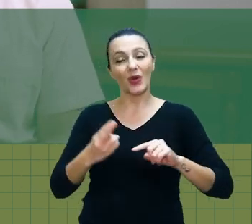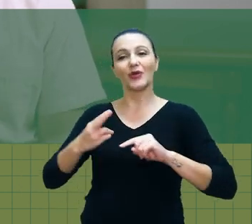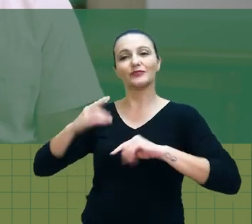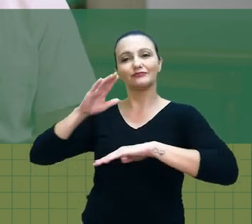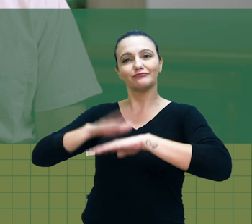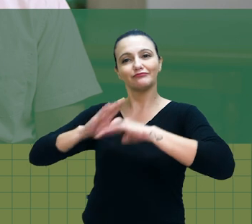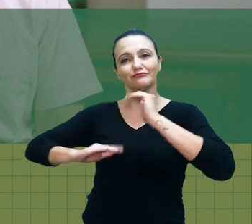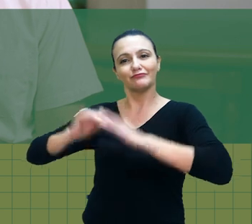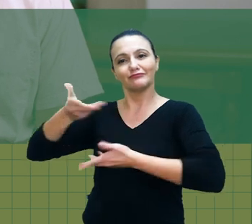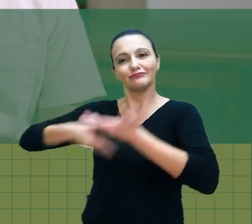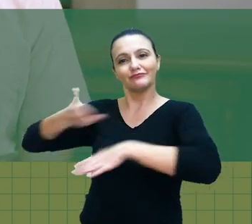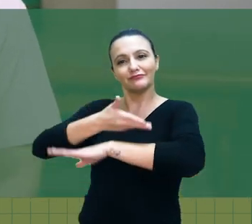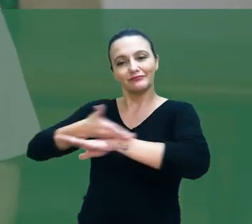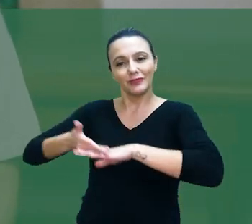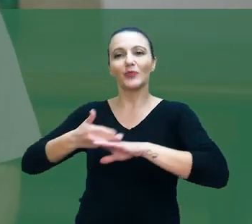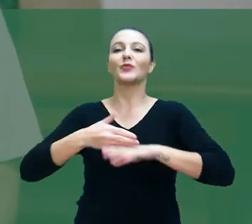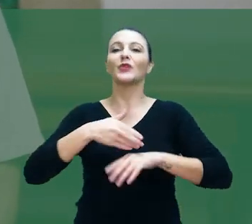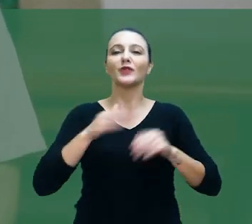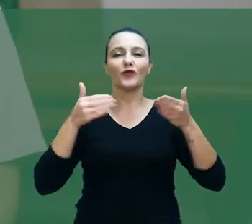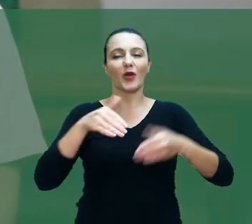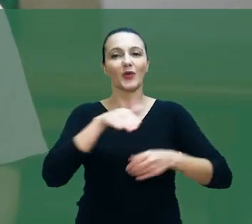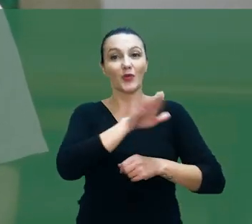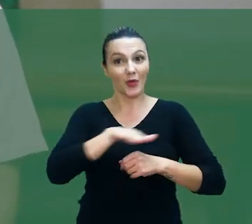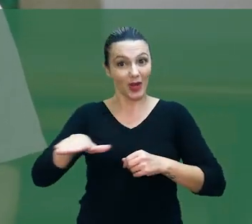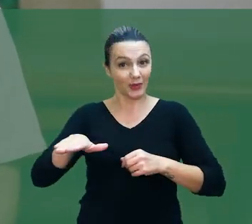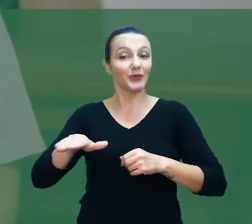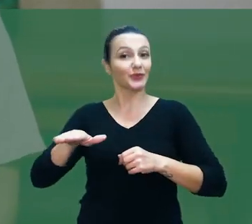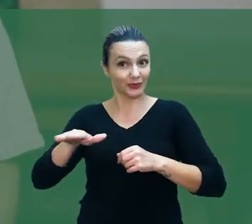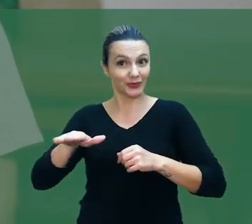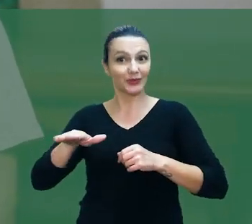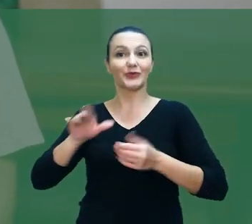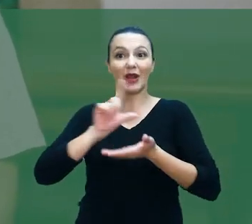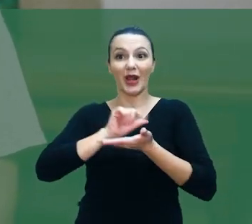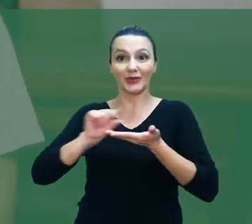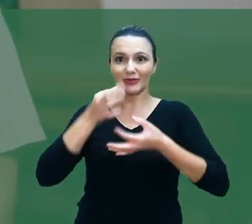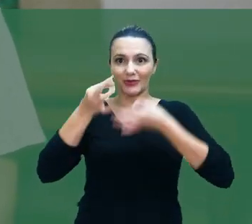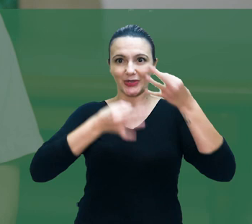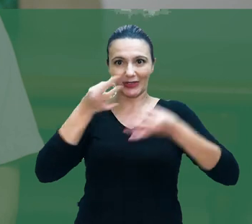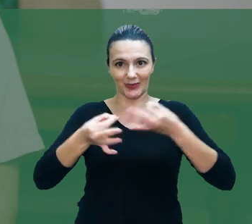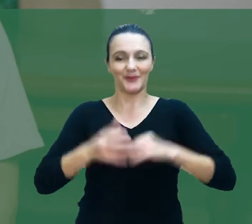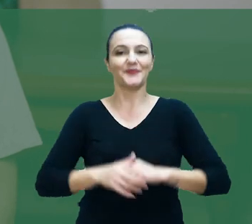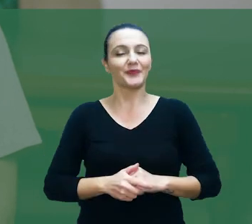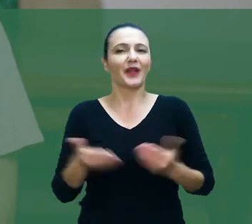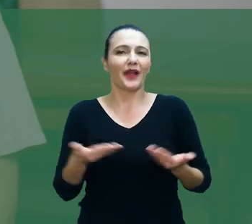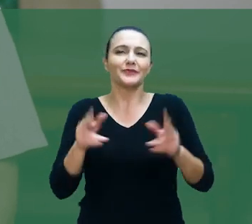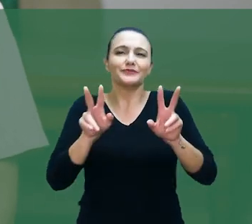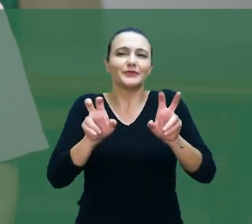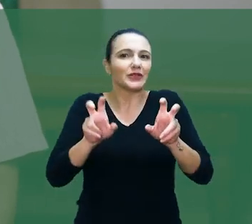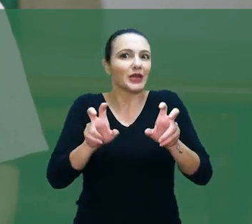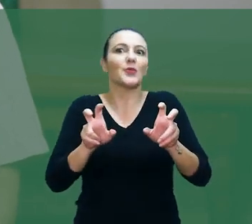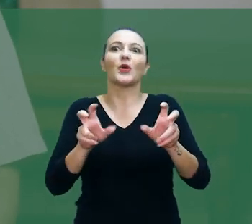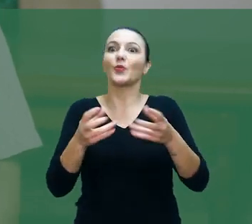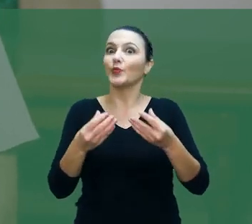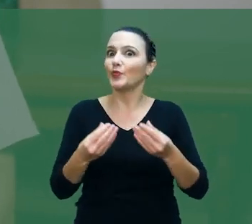de artigos de opinião. Então esse é um tema que a gente sabe que tem sido muito falado e a gente mesmo tem falado muito sobre ele, e com